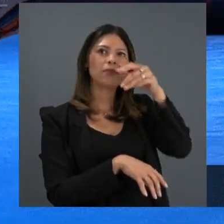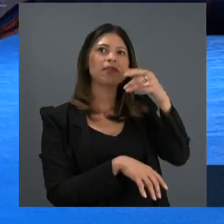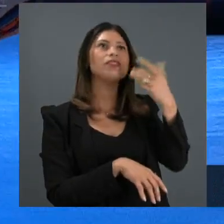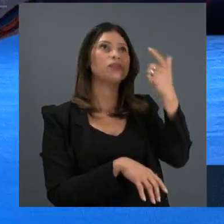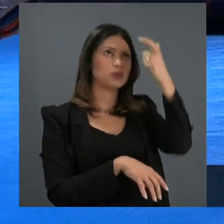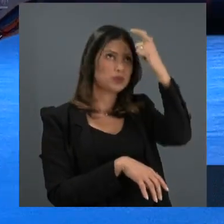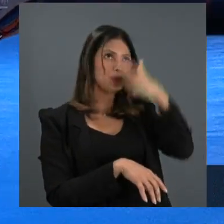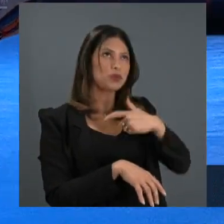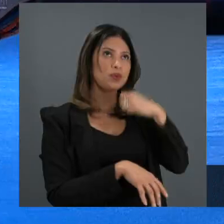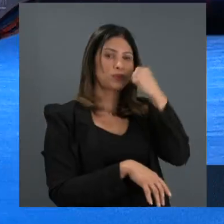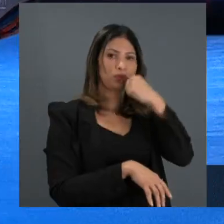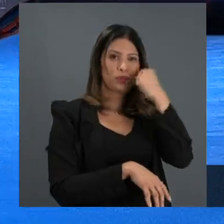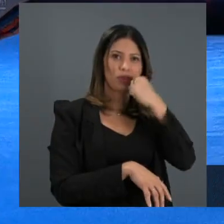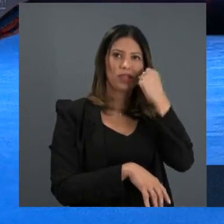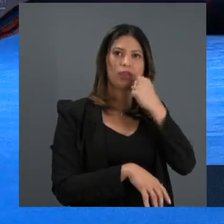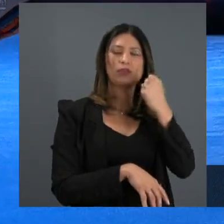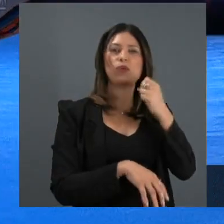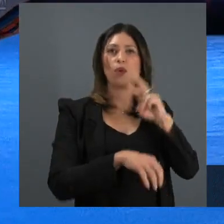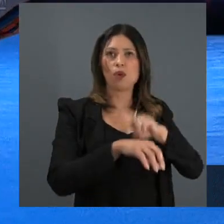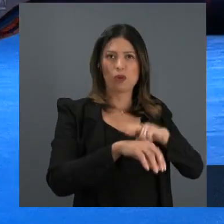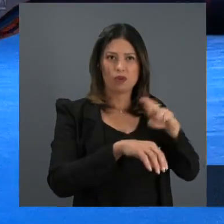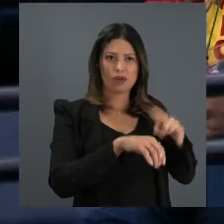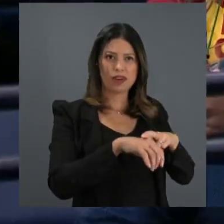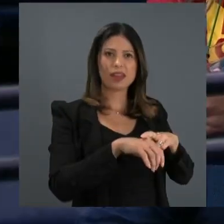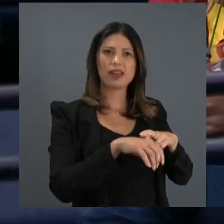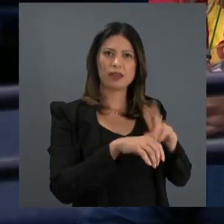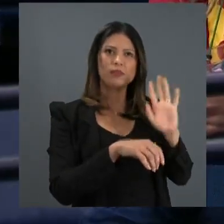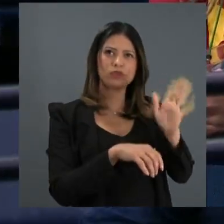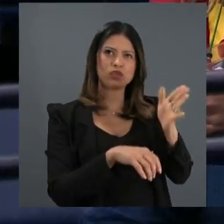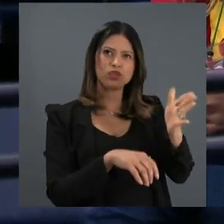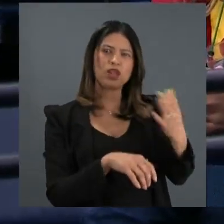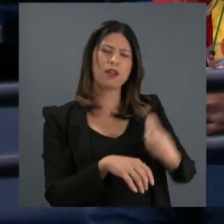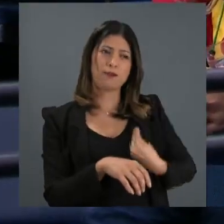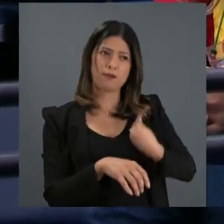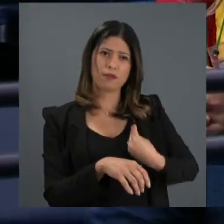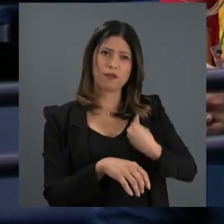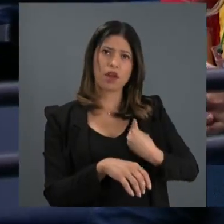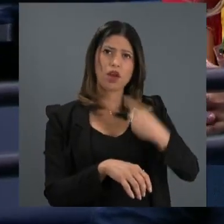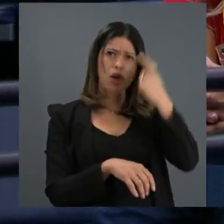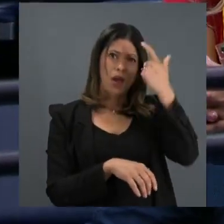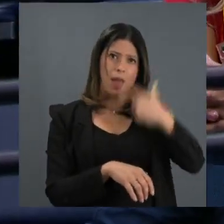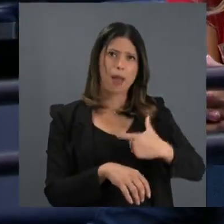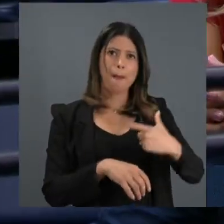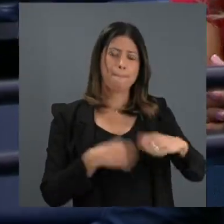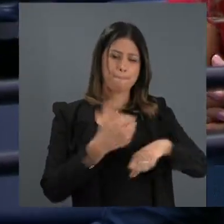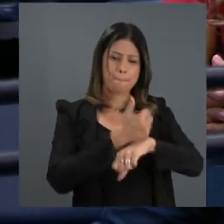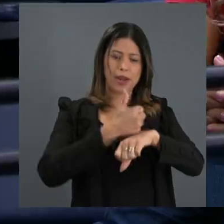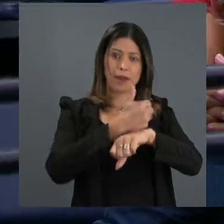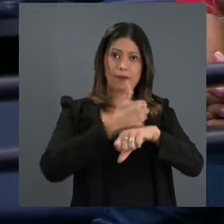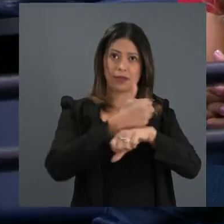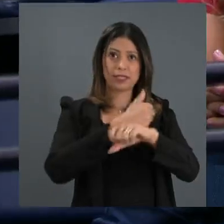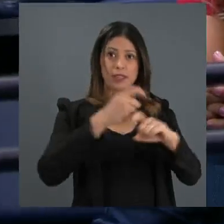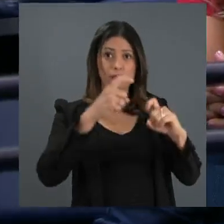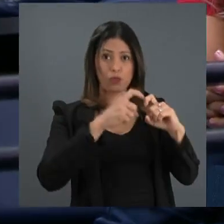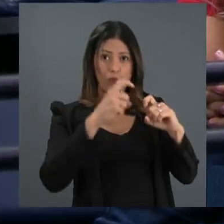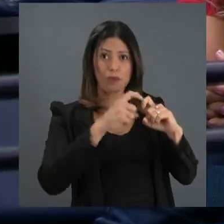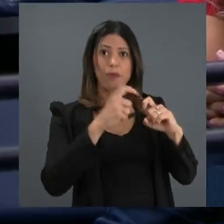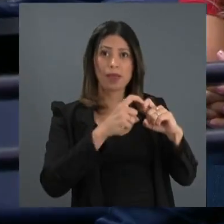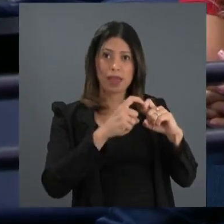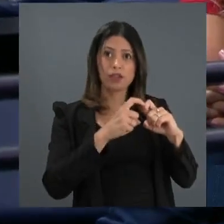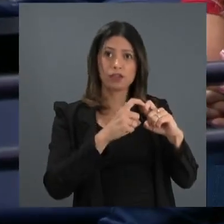senador por Roraima, estou lá há 42 anos, eu sou médico, mas eu nasci lá em Tefé, lá no Médio